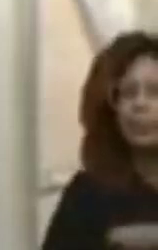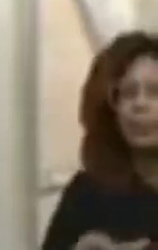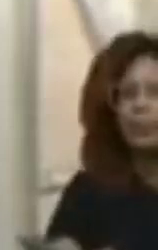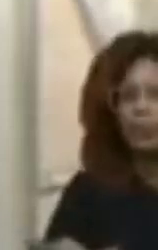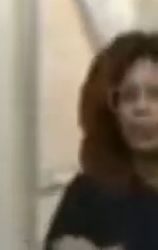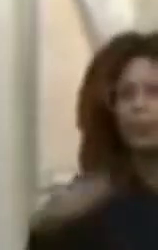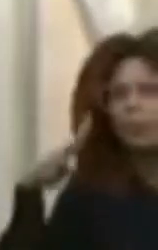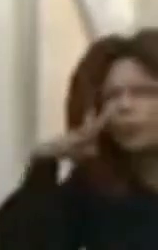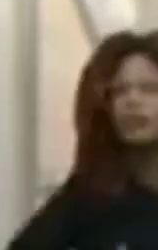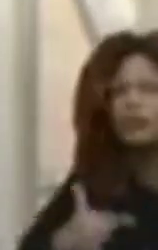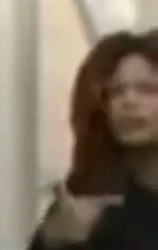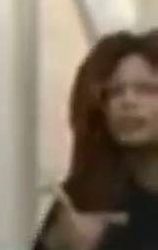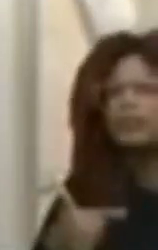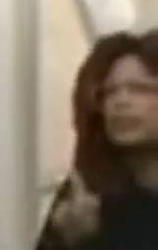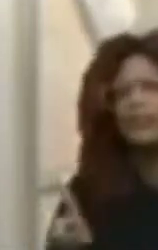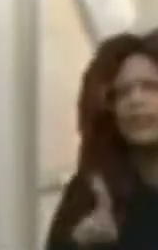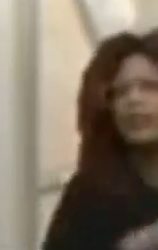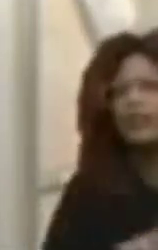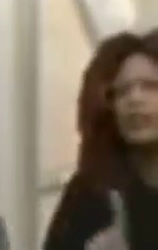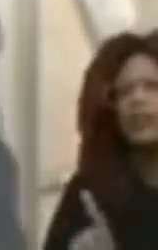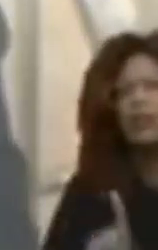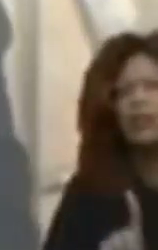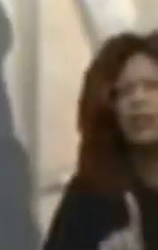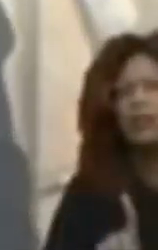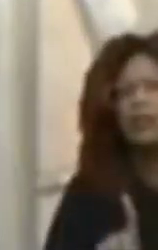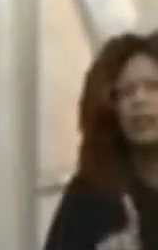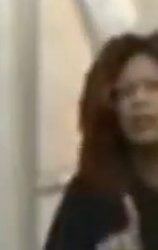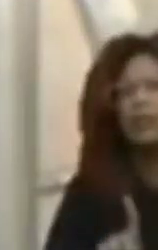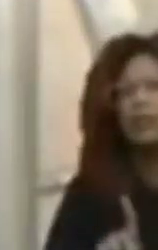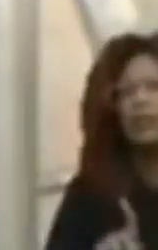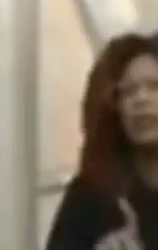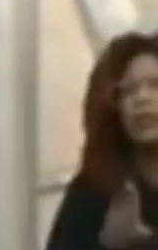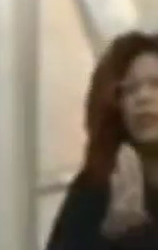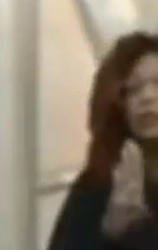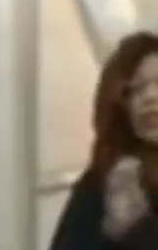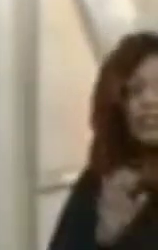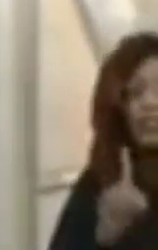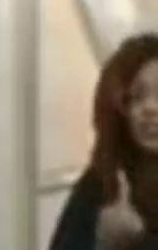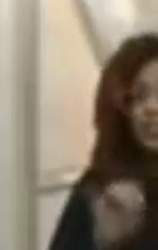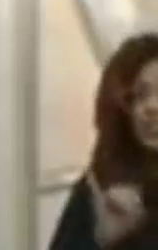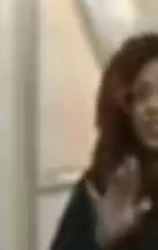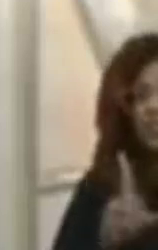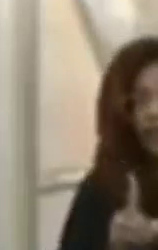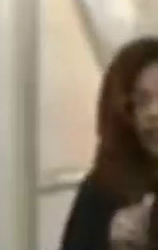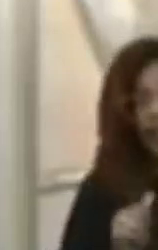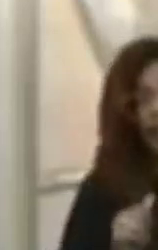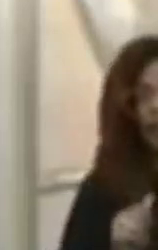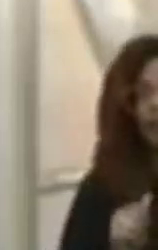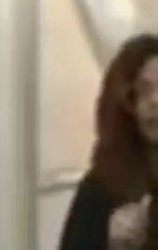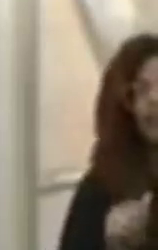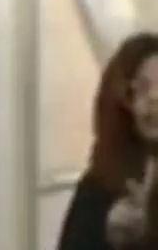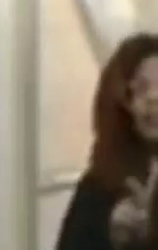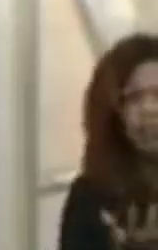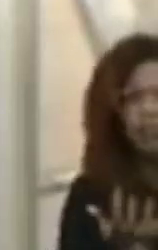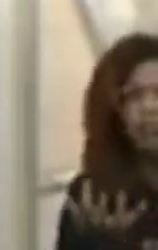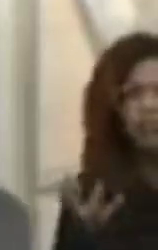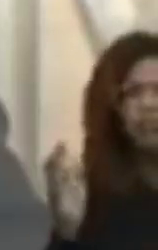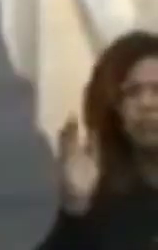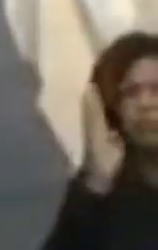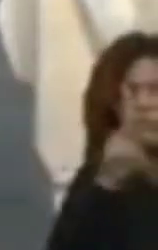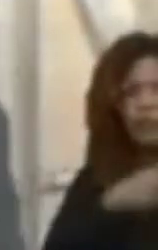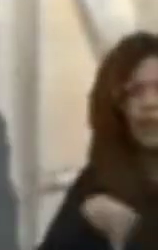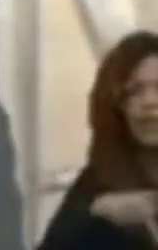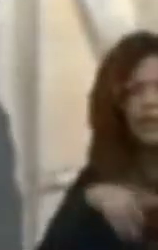Foi o Bolsonaro? Não, foi a nobre Benedita da Silva. Vamos incendiar o país. Foi